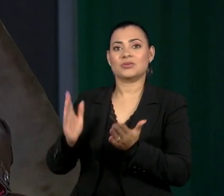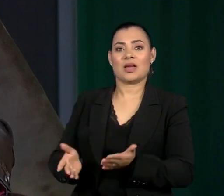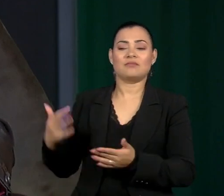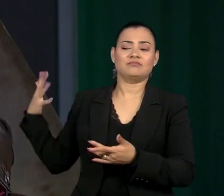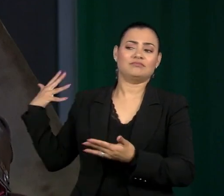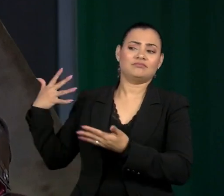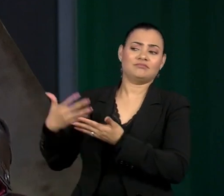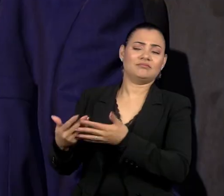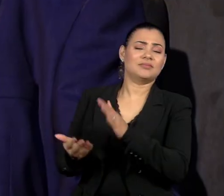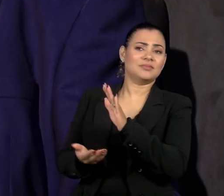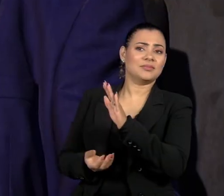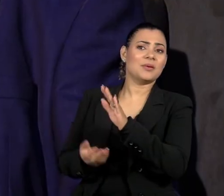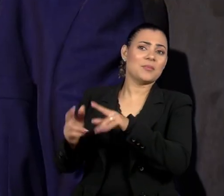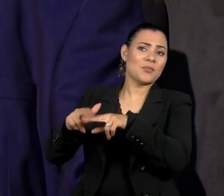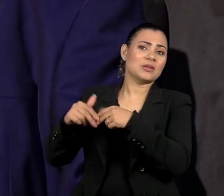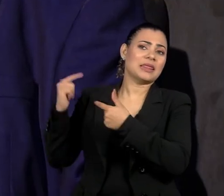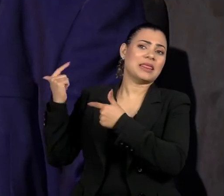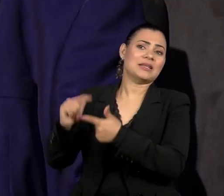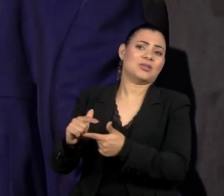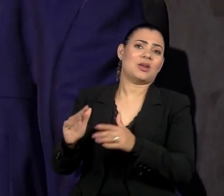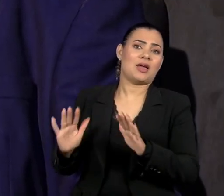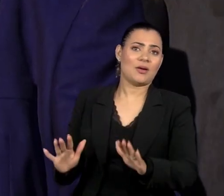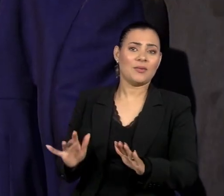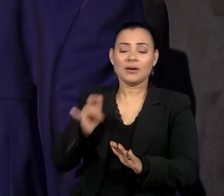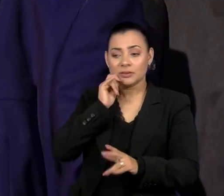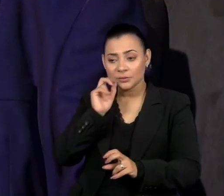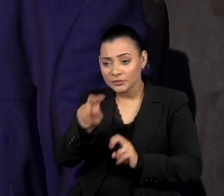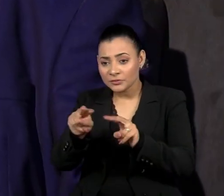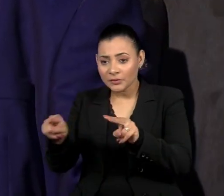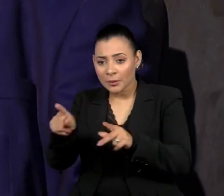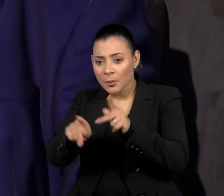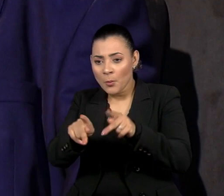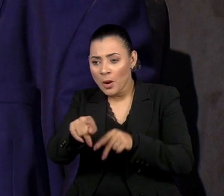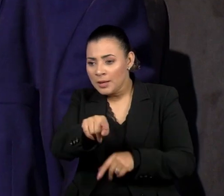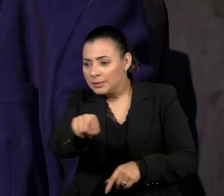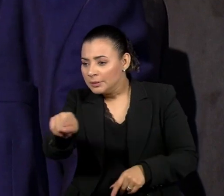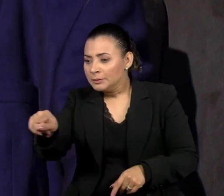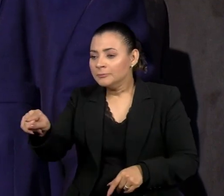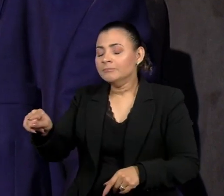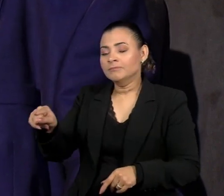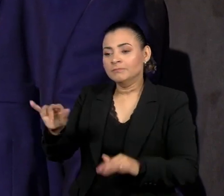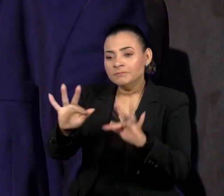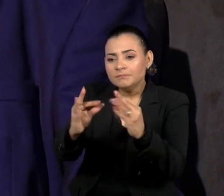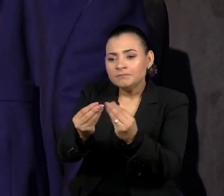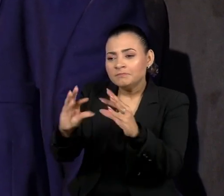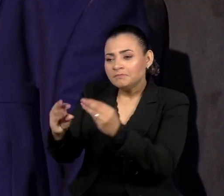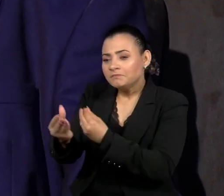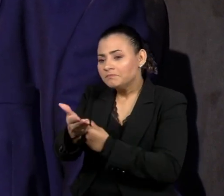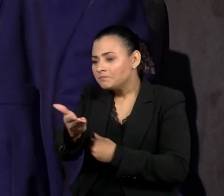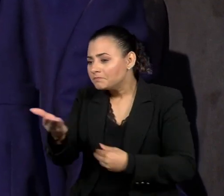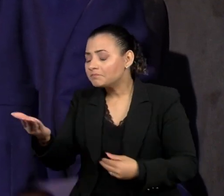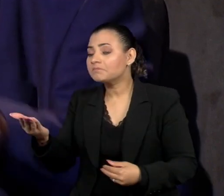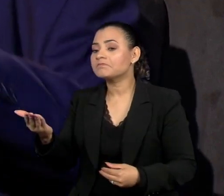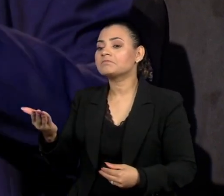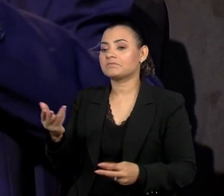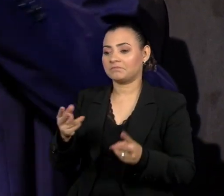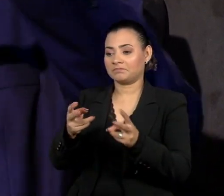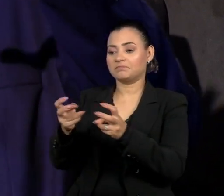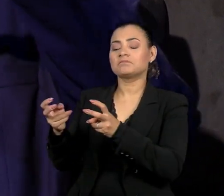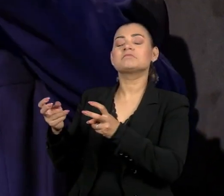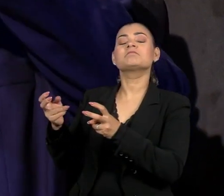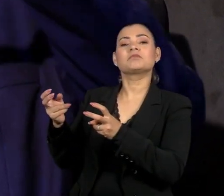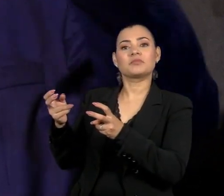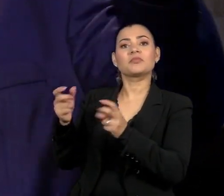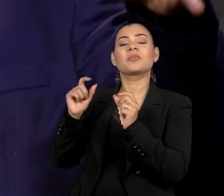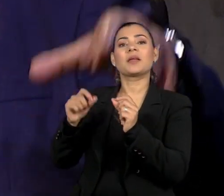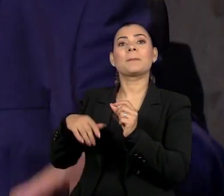né? Obviamente, quando você olha para aquela população e olha para todos os membros daquela determinada família, você está ampliando